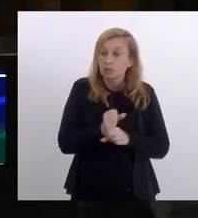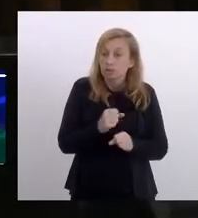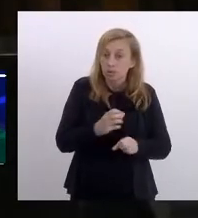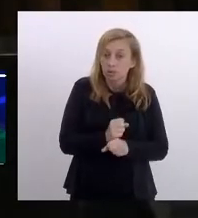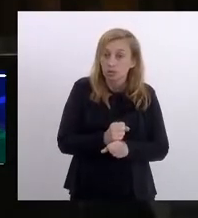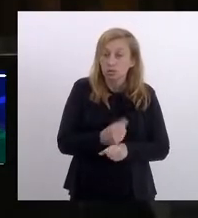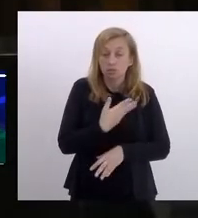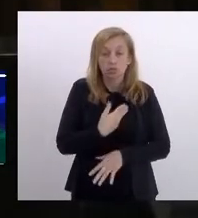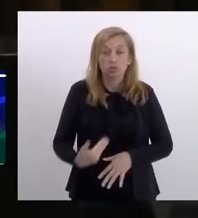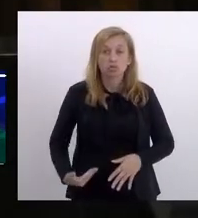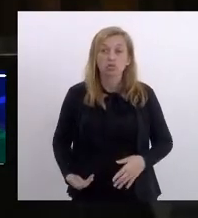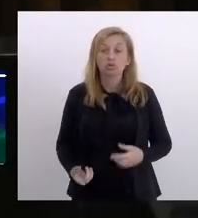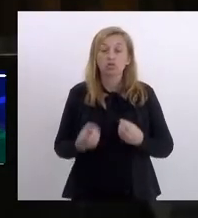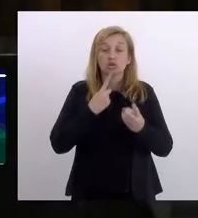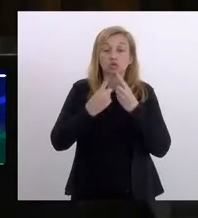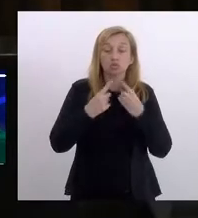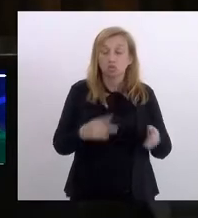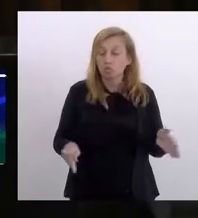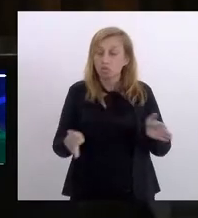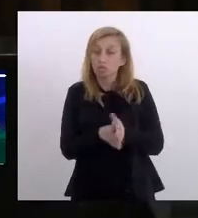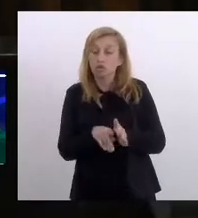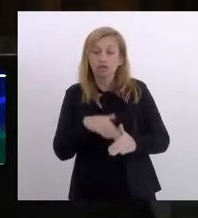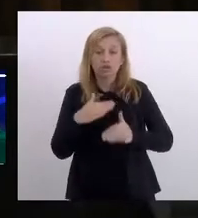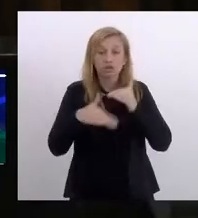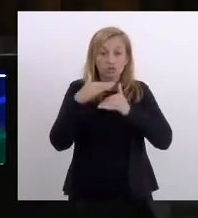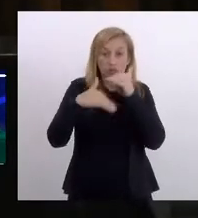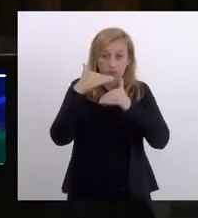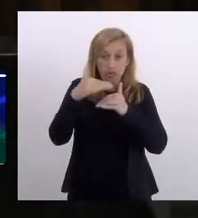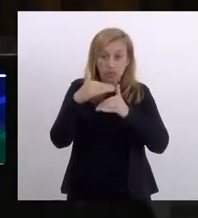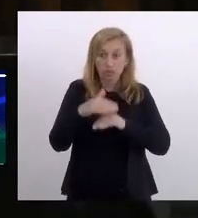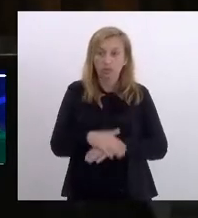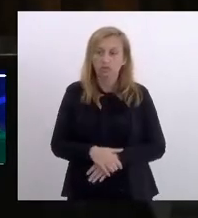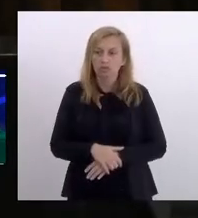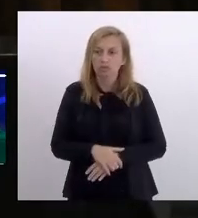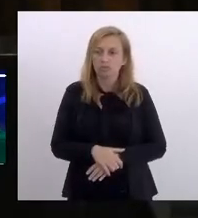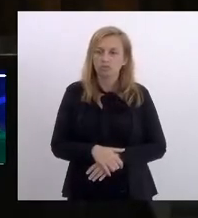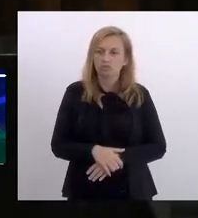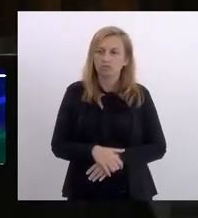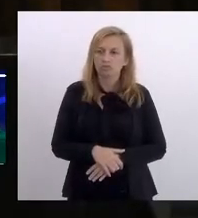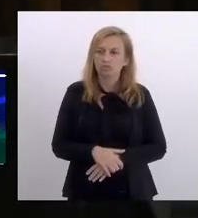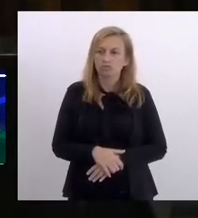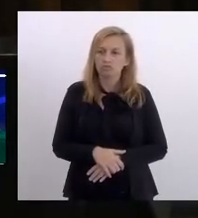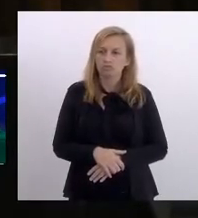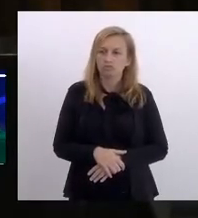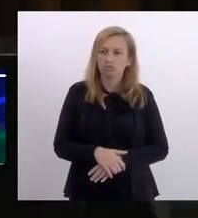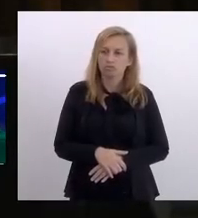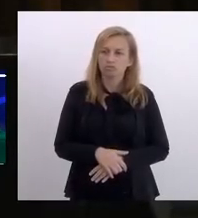impossível debater um projeto de desenvolvimento sem considerar